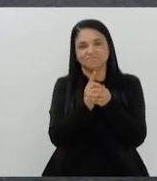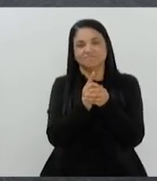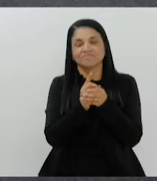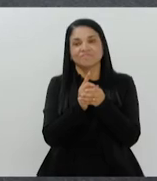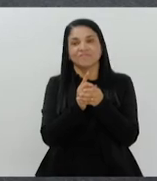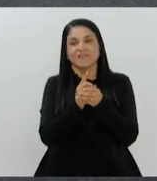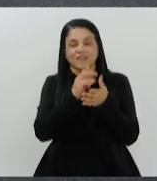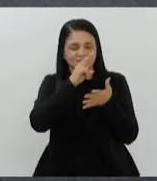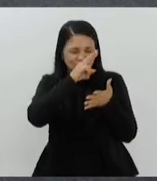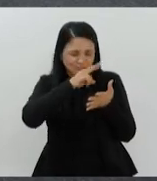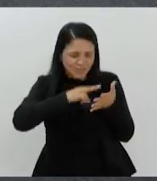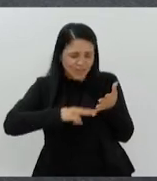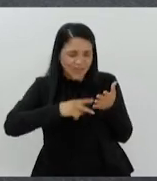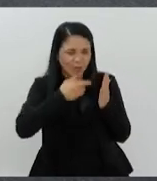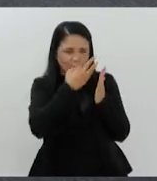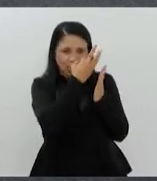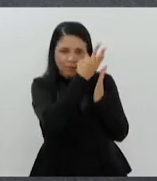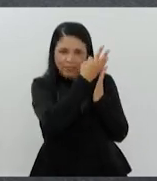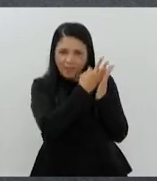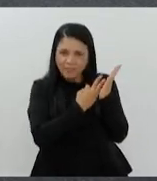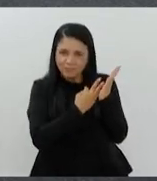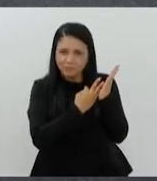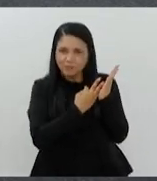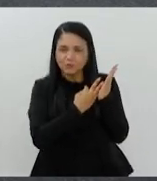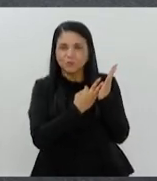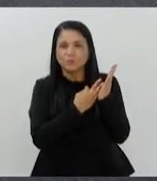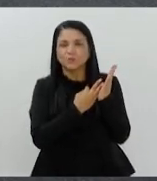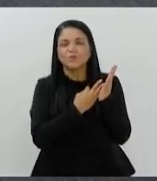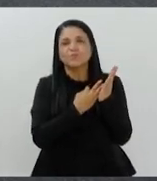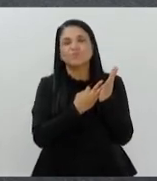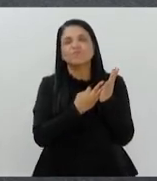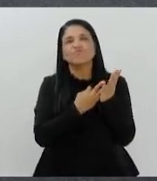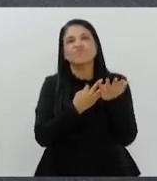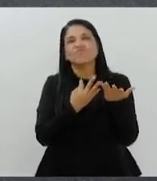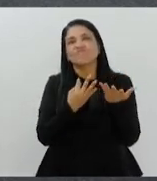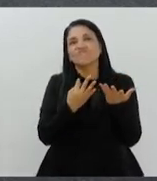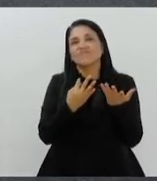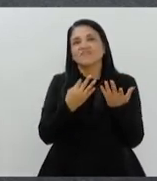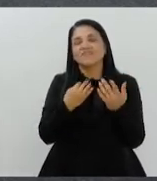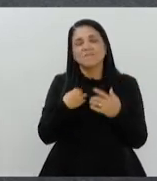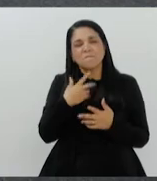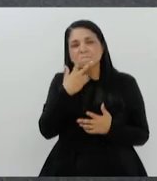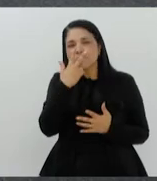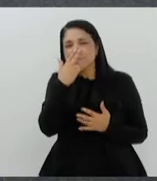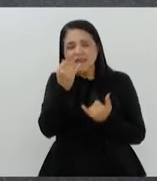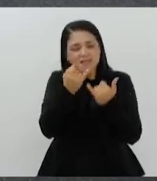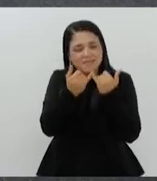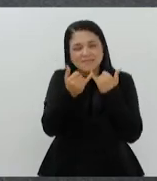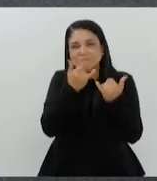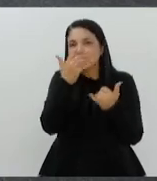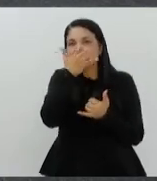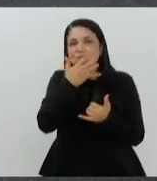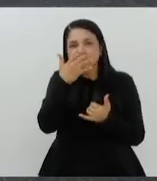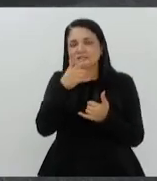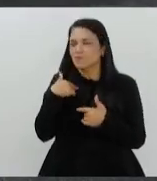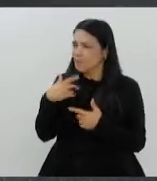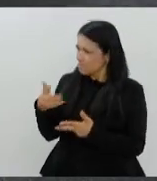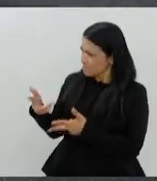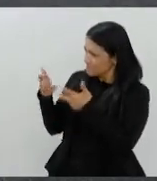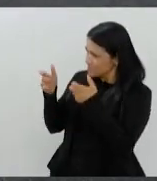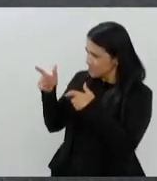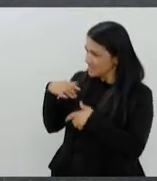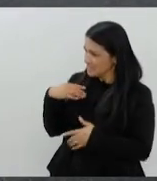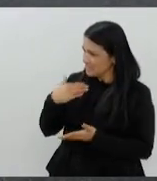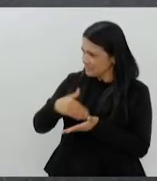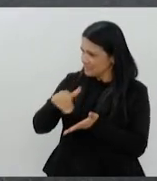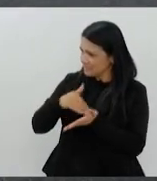lê e analisa o texto, é música, e eu quero dizer aqui, estou vendo aqui o nosso secretário da Polícia